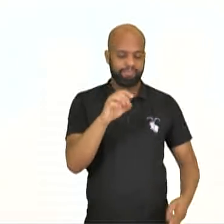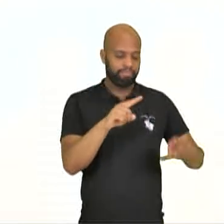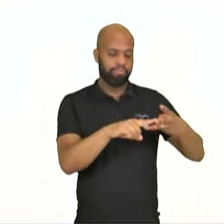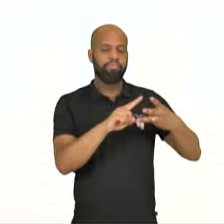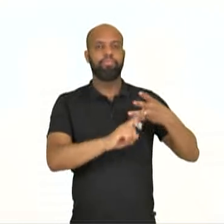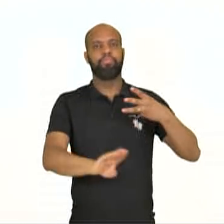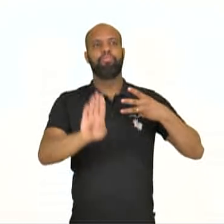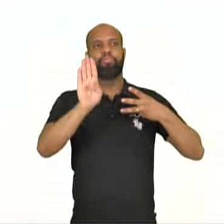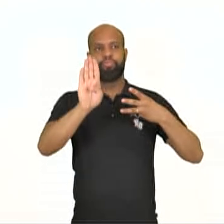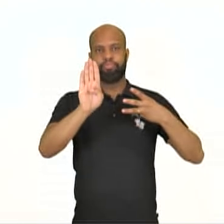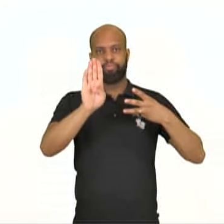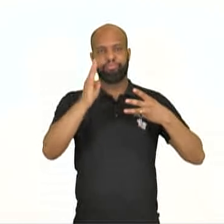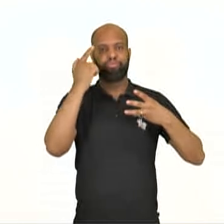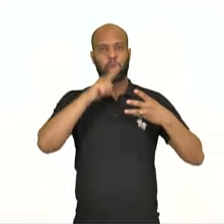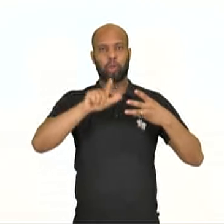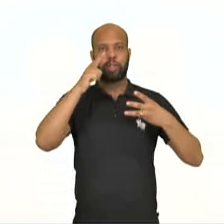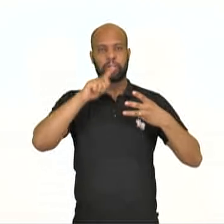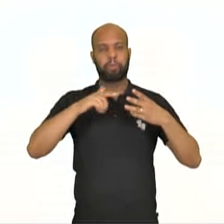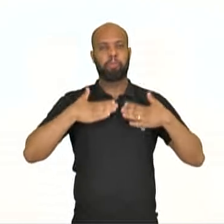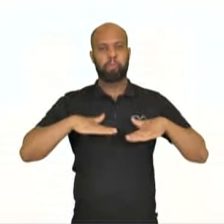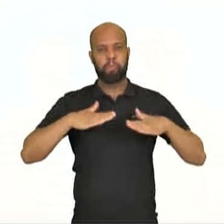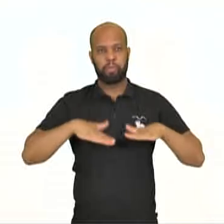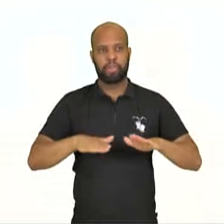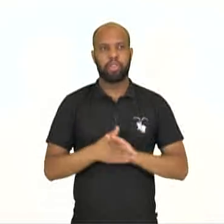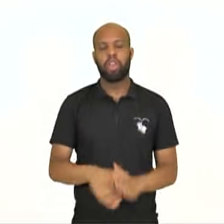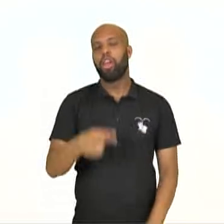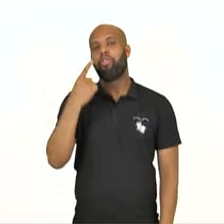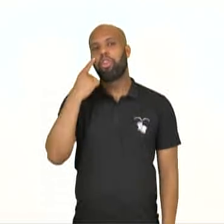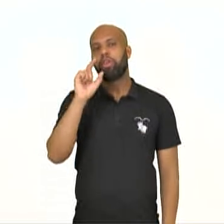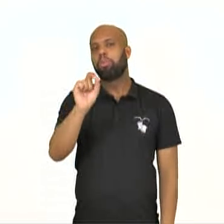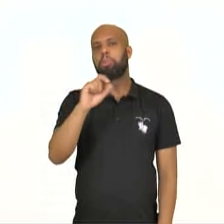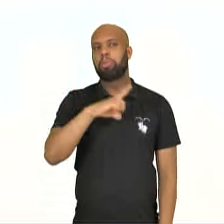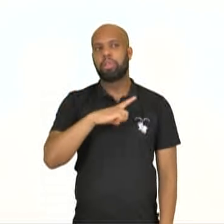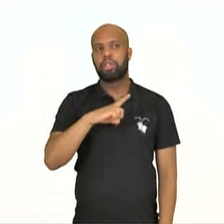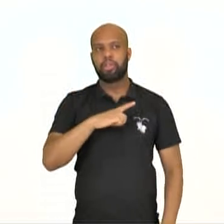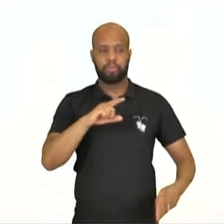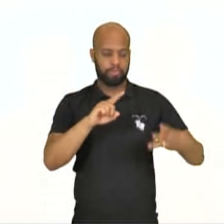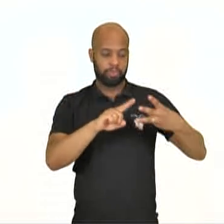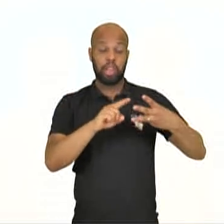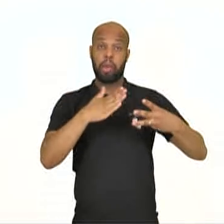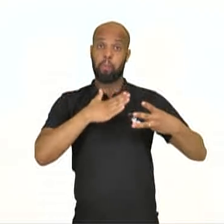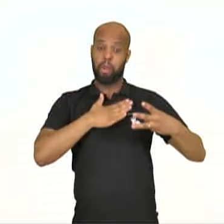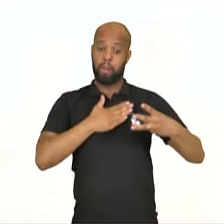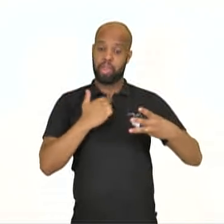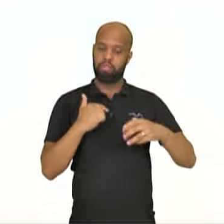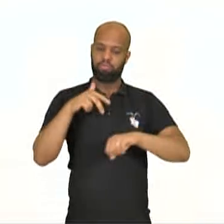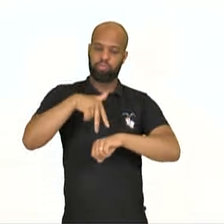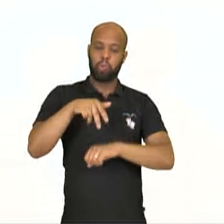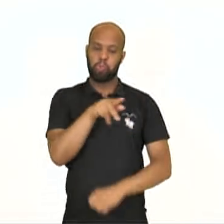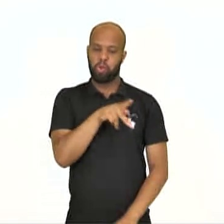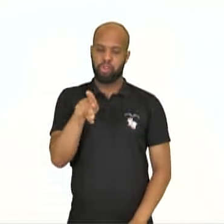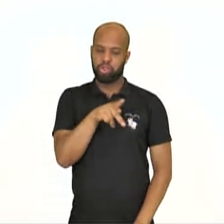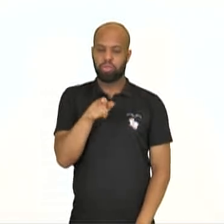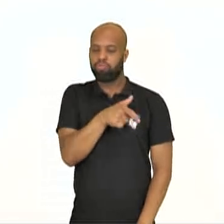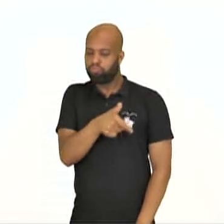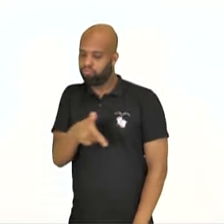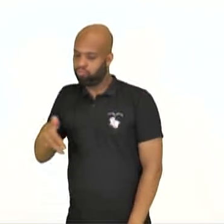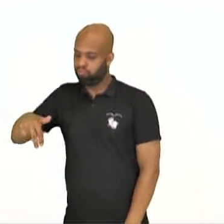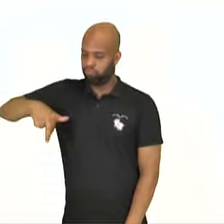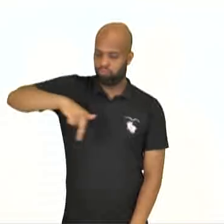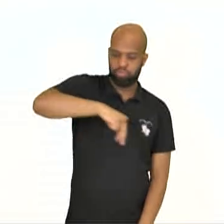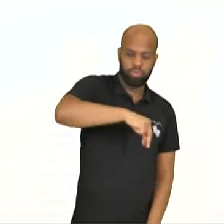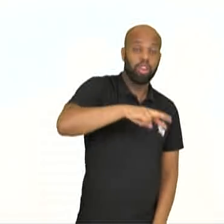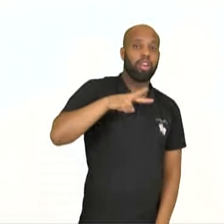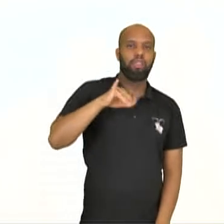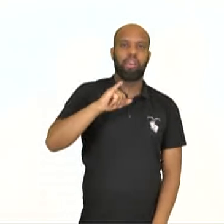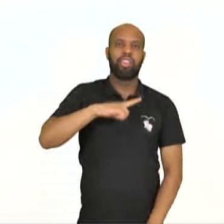B, acertou aí, bem tranquilinho, né? Veja que ela fala, mesmo para mim, professor, que não paro de andar, seria possível